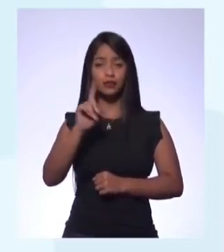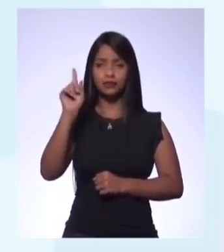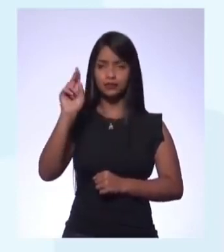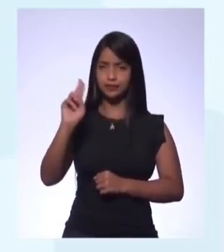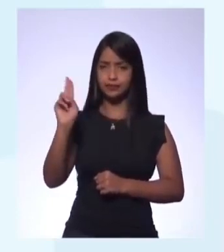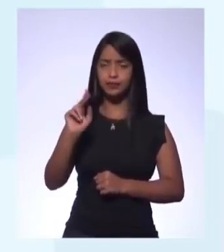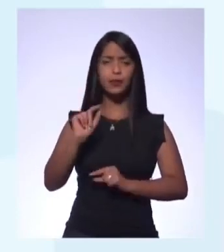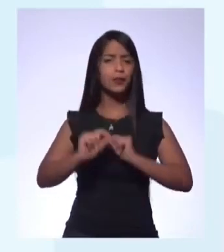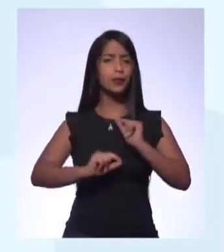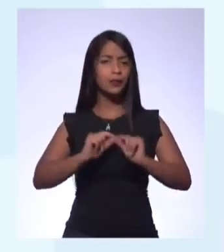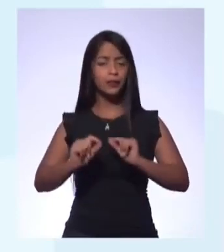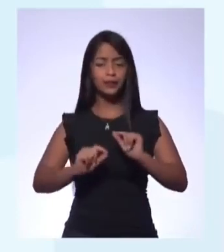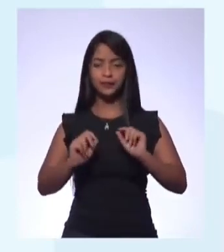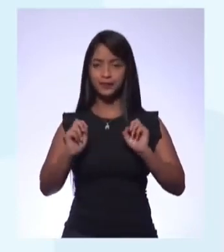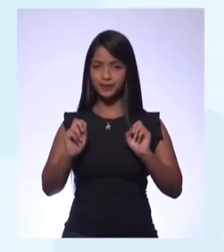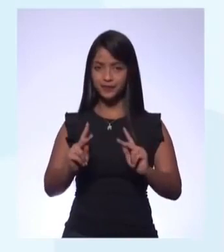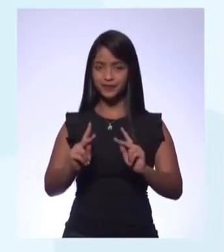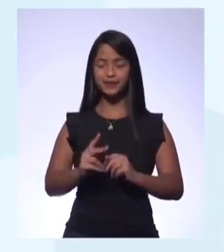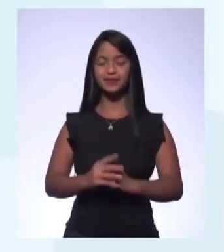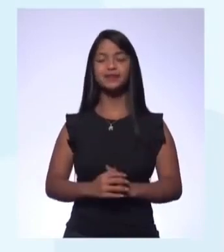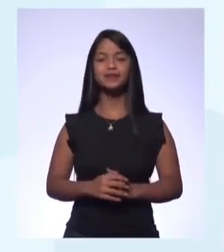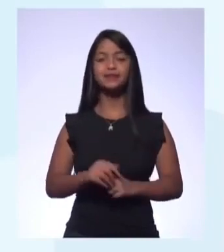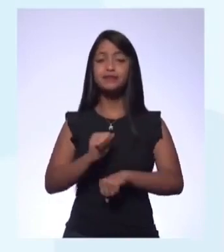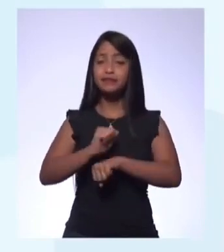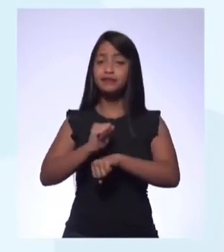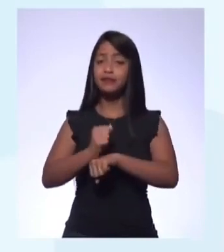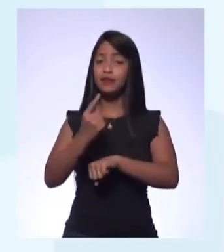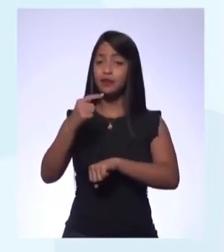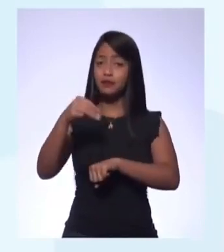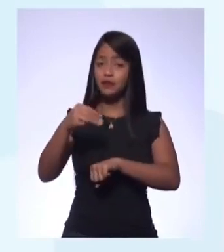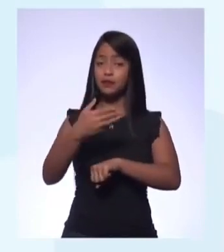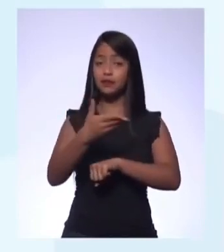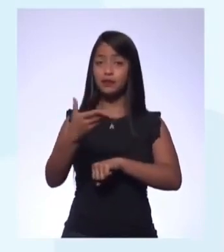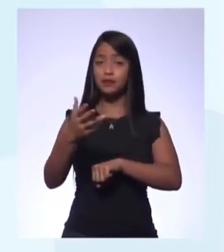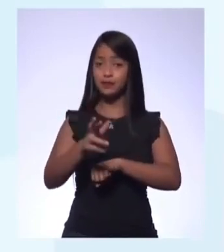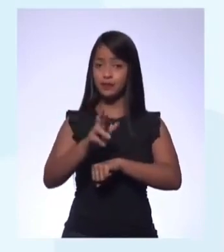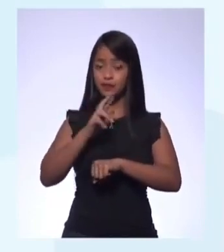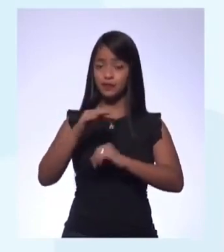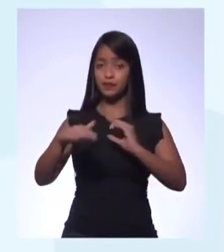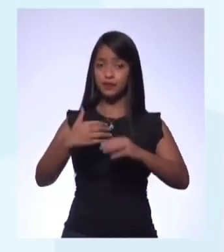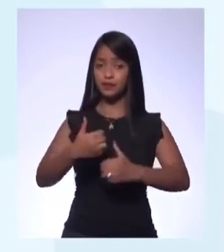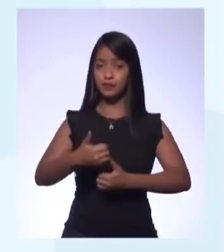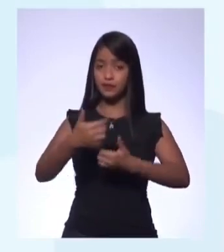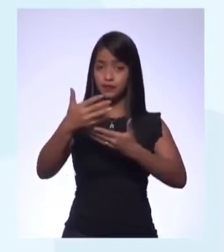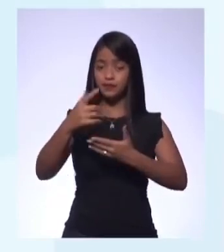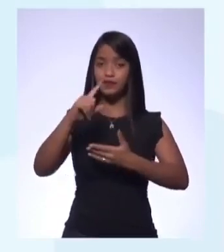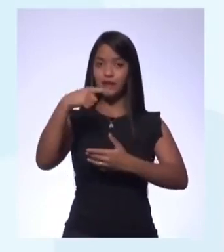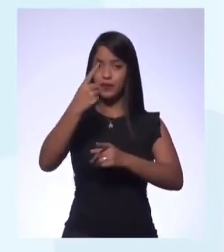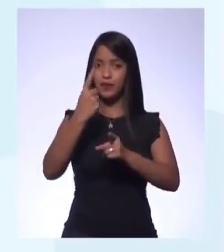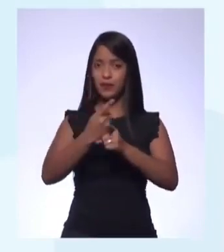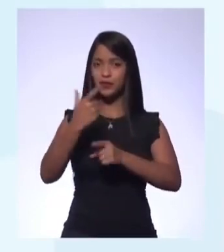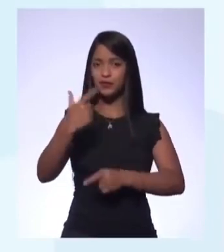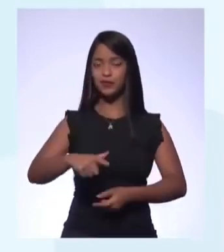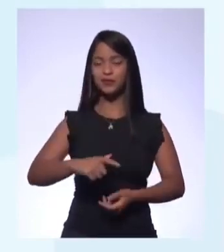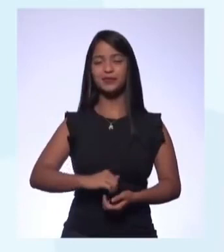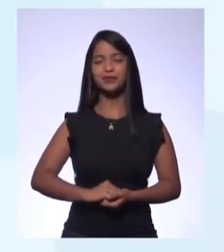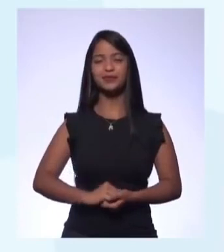desoxirribonucleico é. Tá? Vocês vão ter 1 minutinho para vocês darem resposta no chat. See you later. Te vejo daqui a